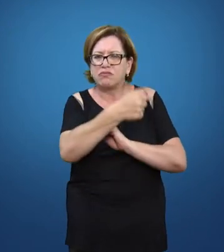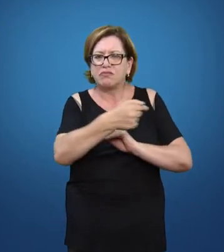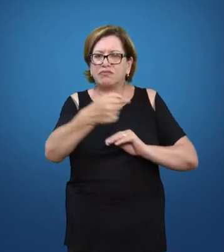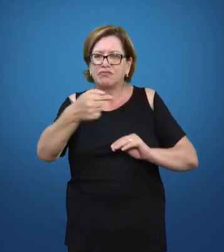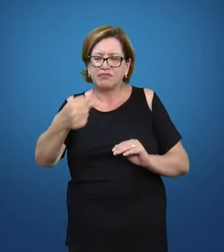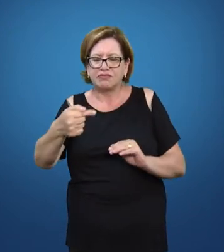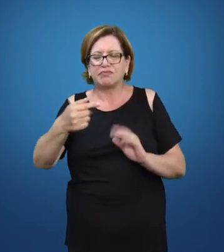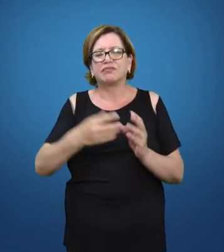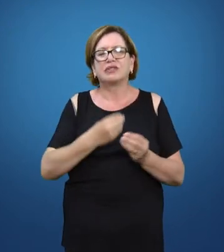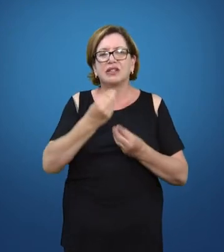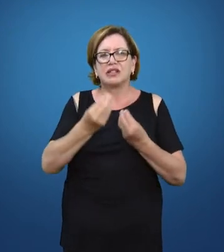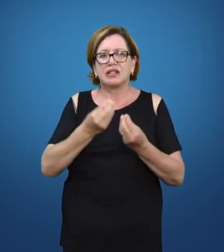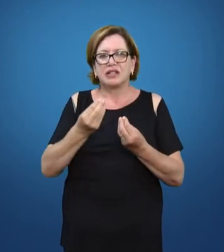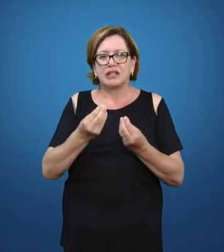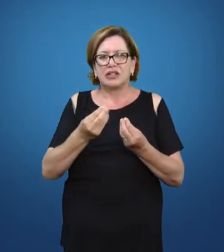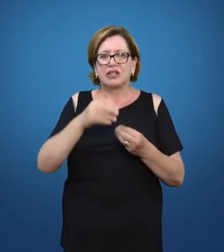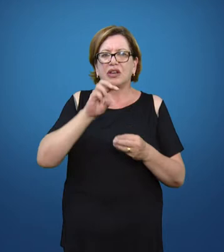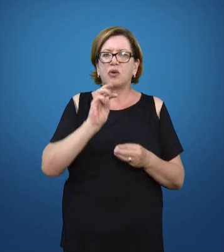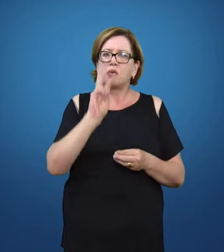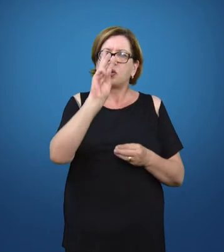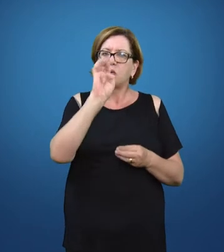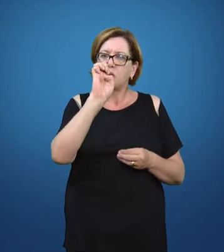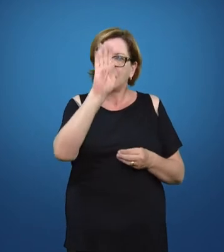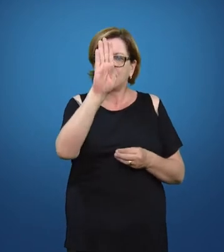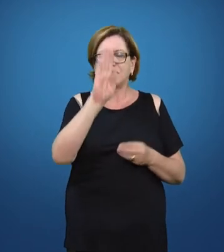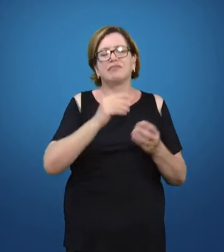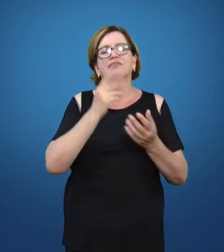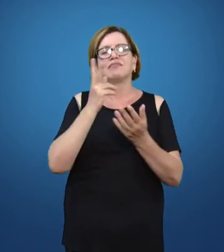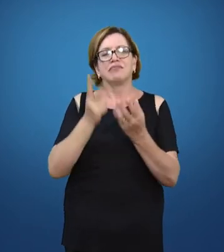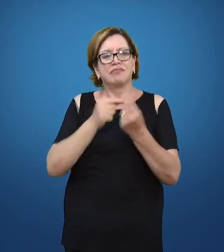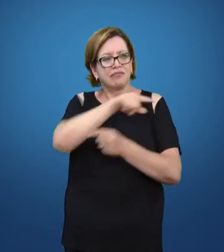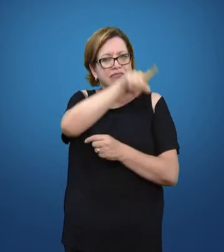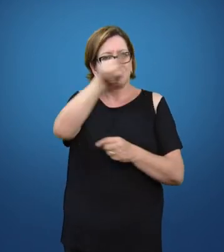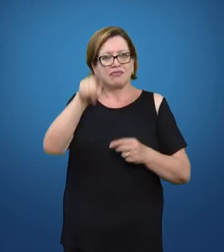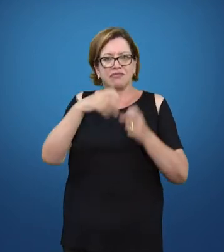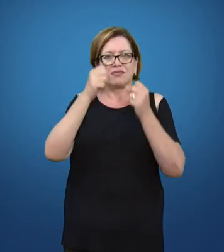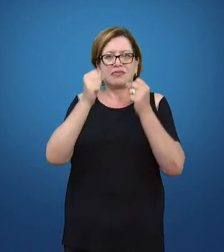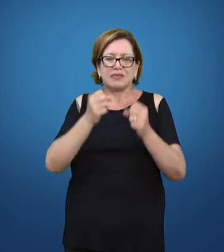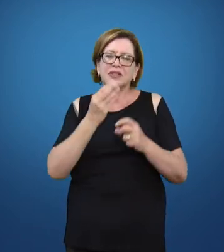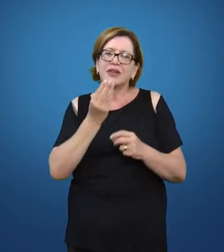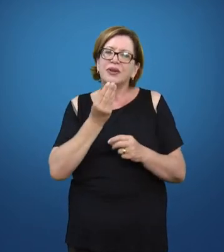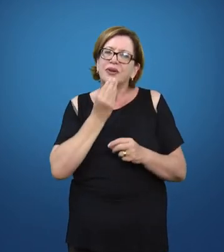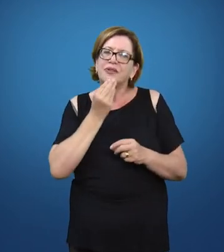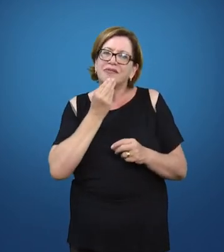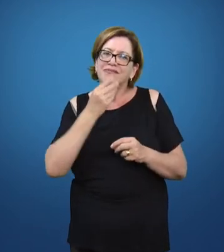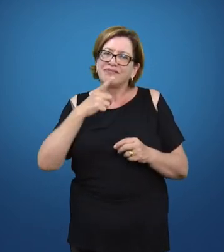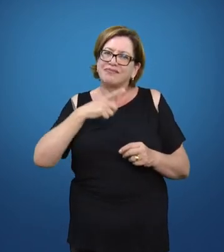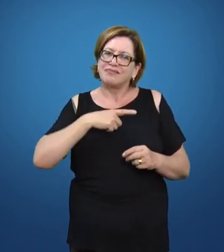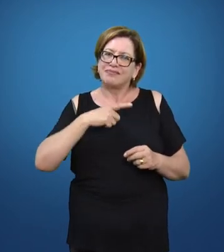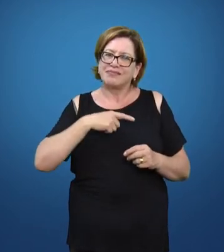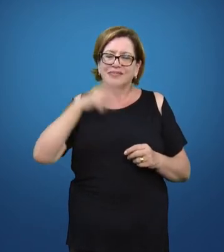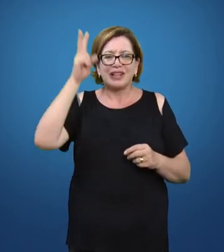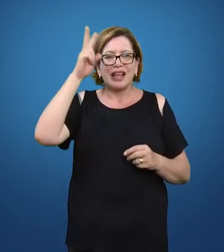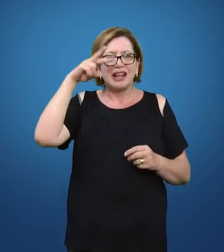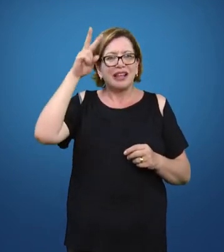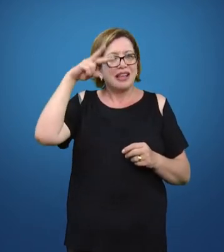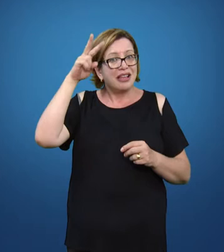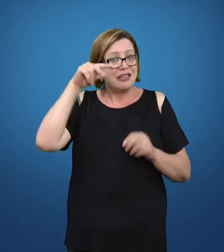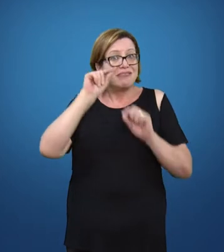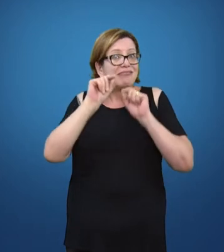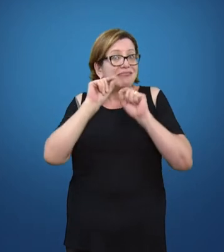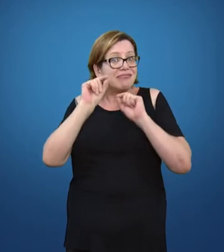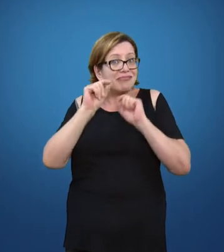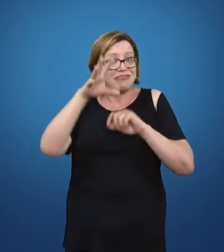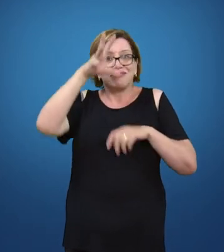sexta unidade à web então nesta o web vocês também terão a oportunidade de está revendo os conteúdos